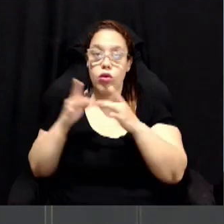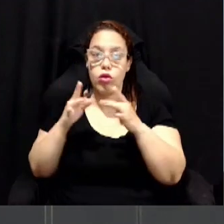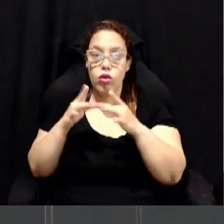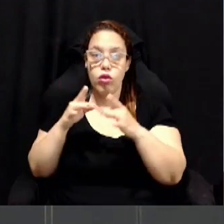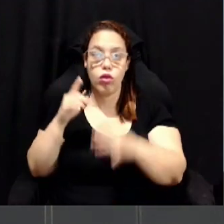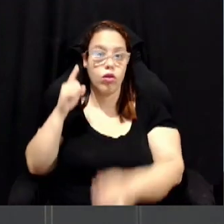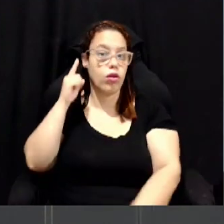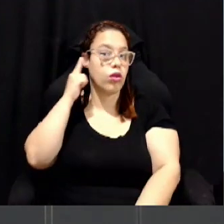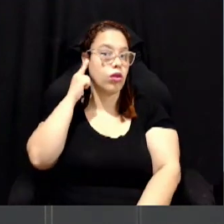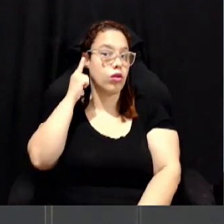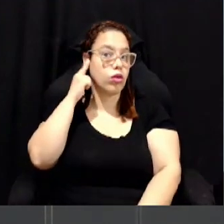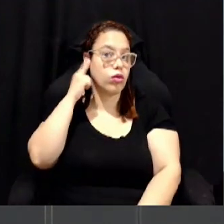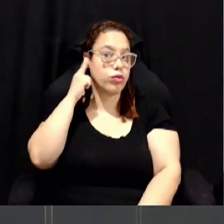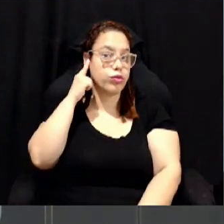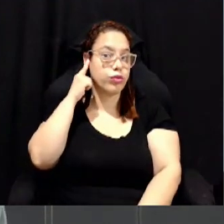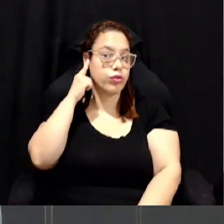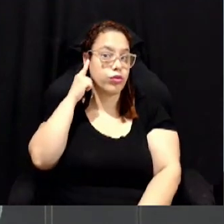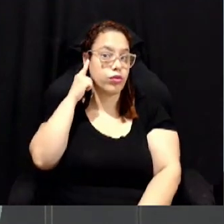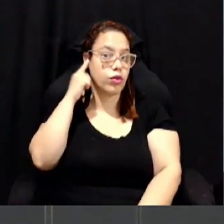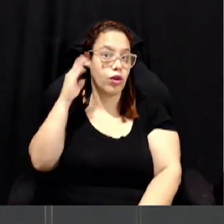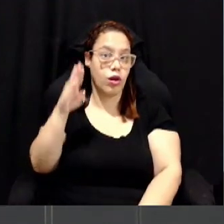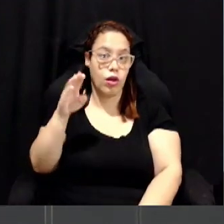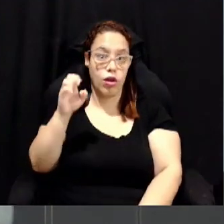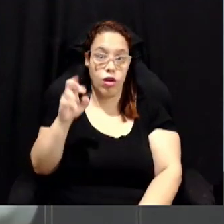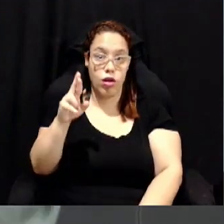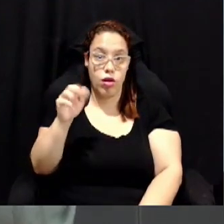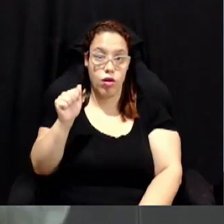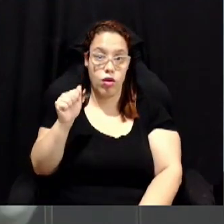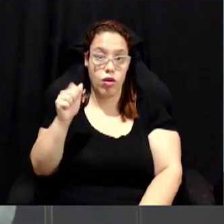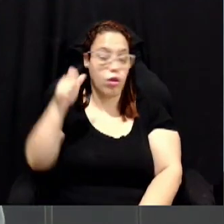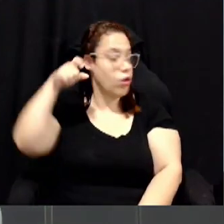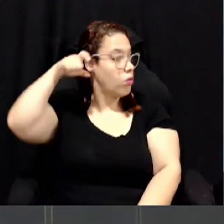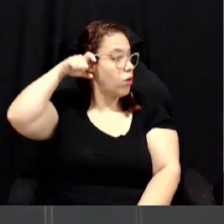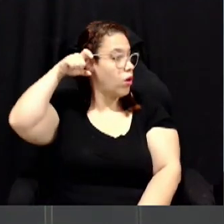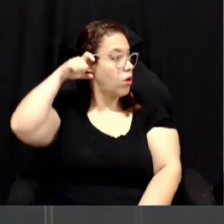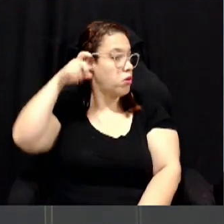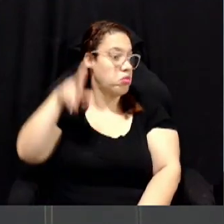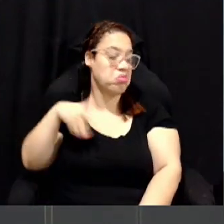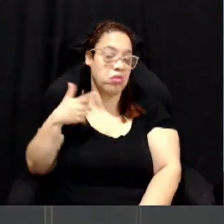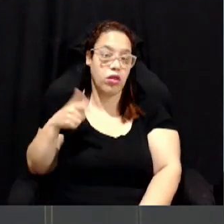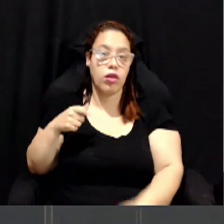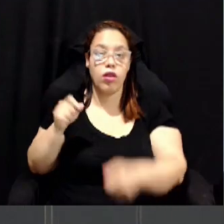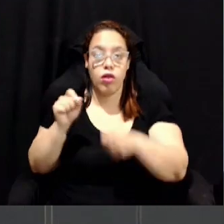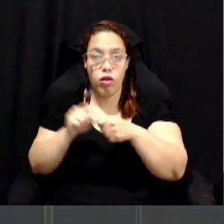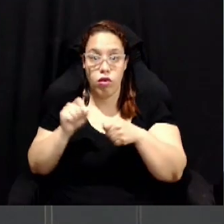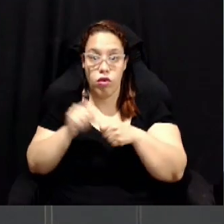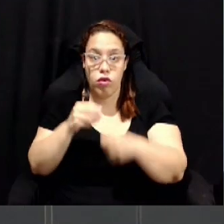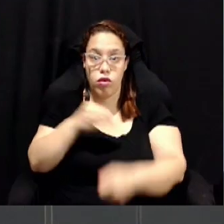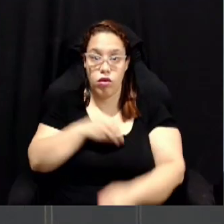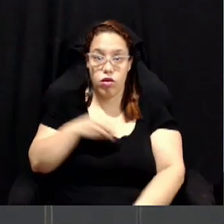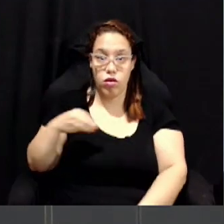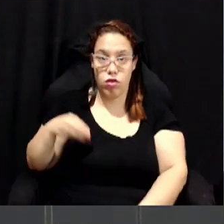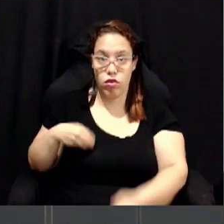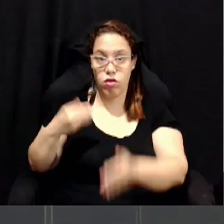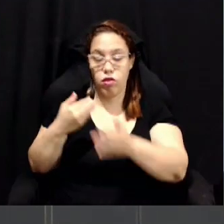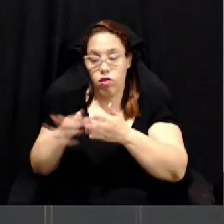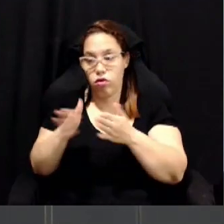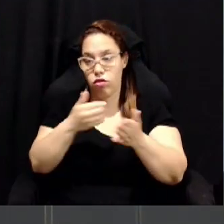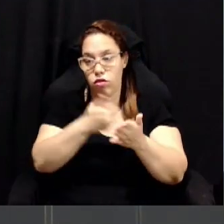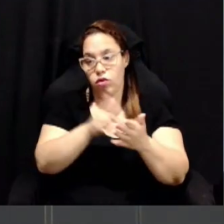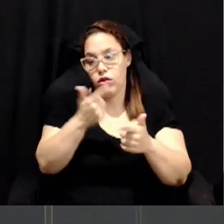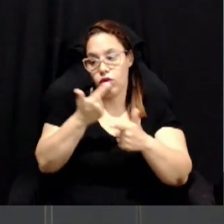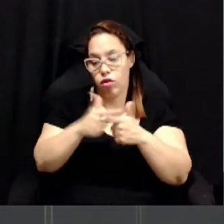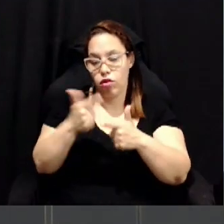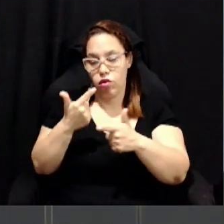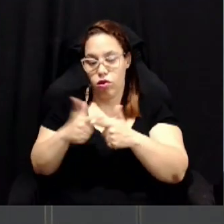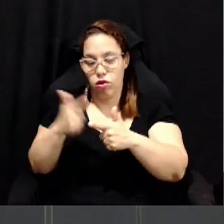exame Umbera, né? Para saber como que está essa audição. Então, vão se fazendo exames para eliminar outras condições. Então,